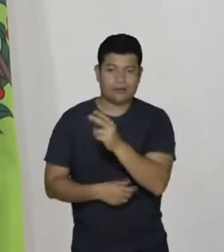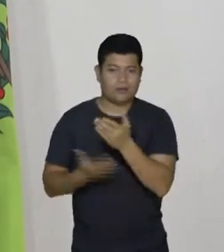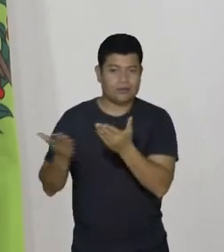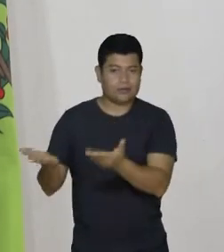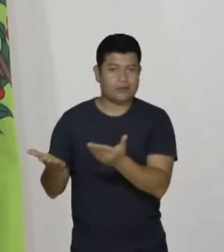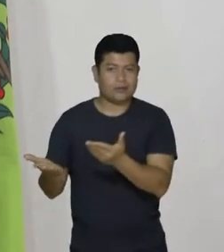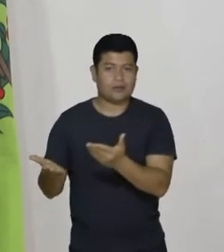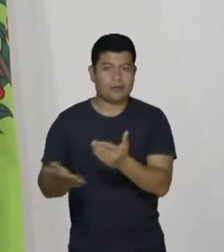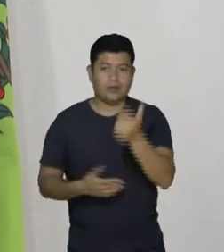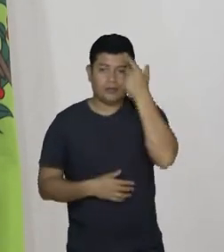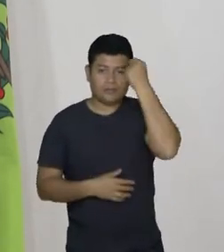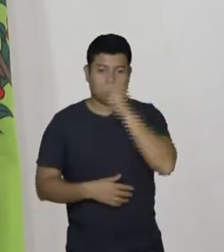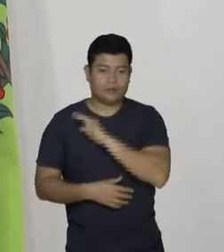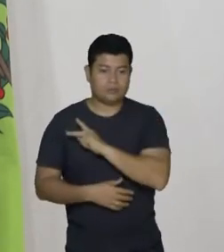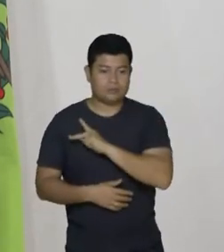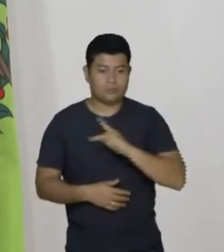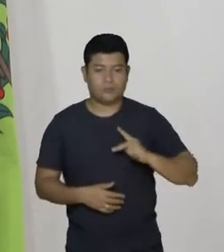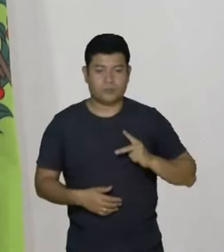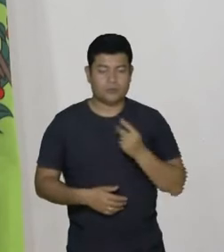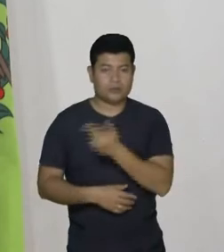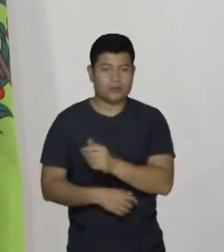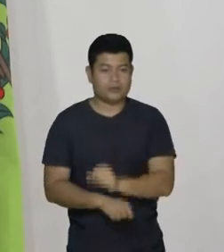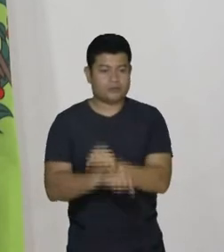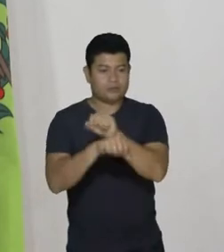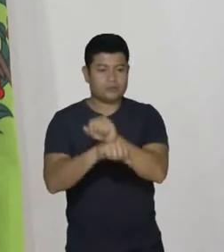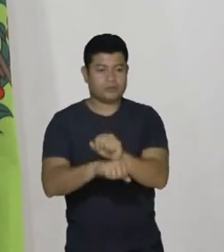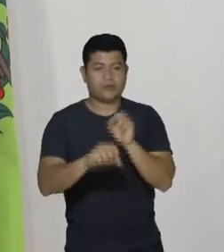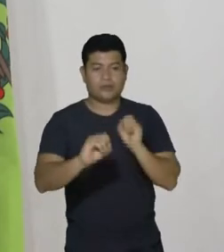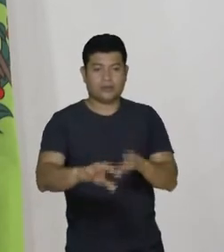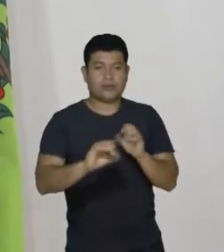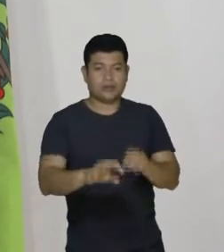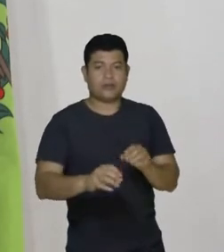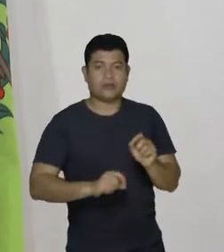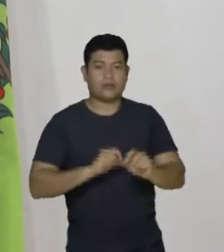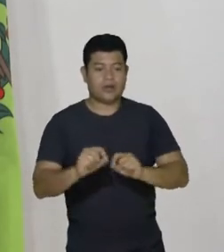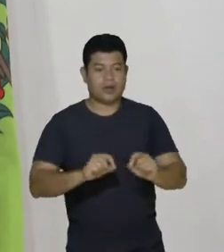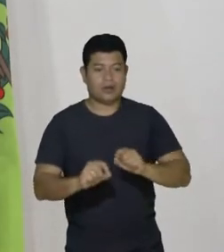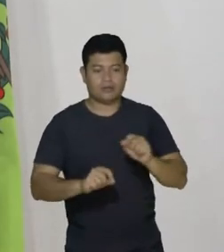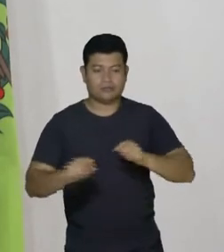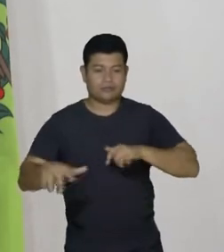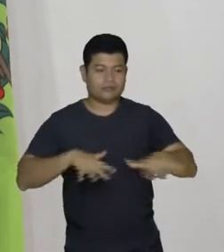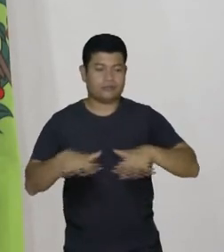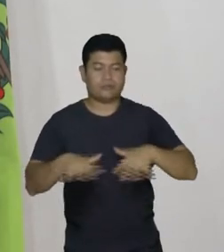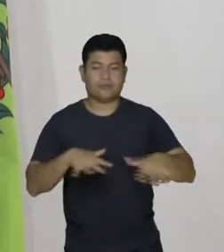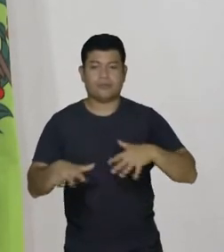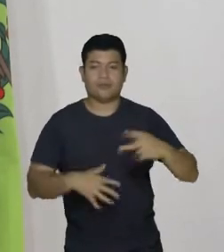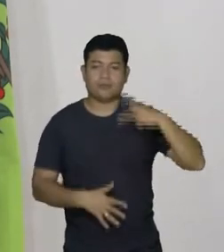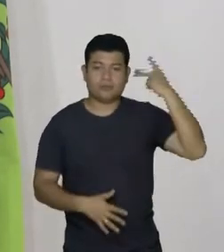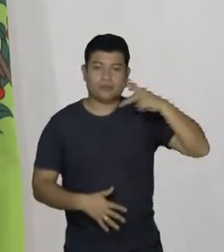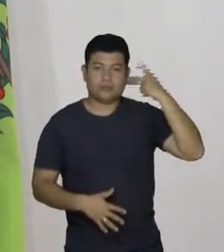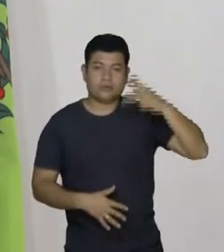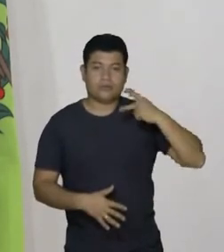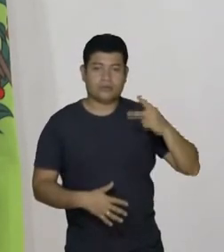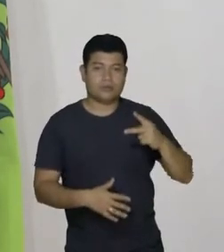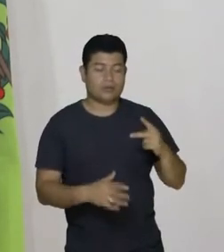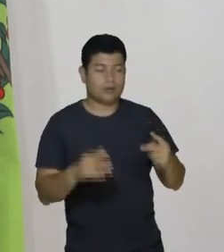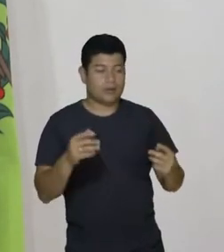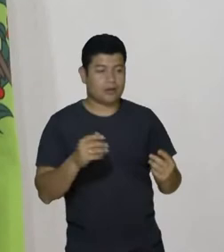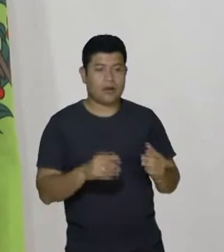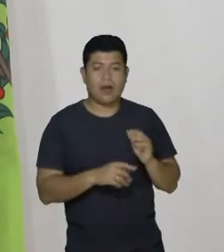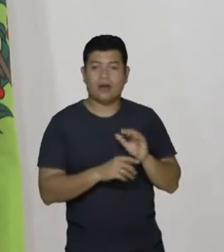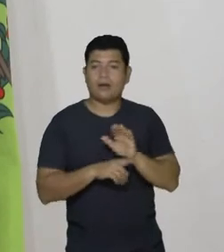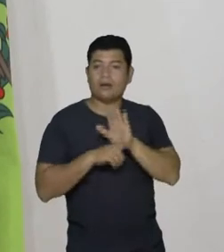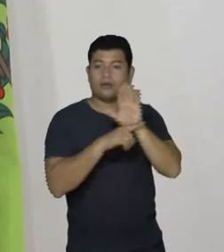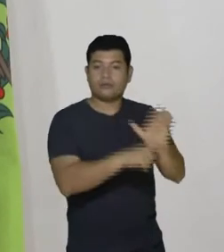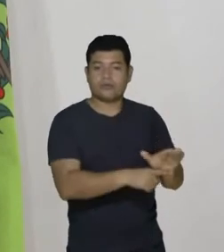o meu dinheiro, suspendendo a aula para fazer movimento político para determinado partido. E digo mais aqui,